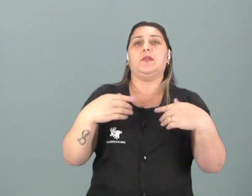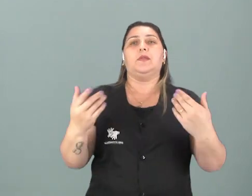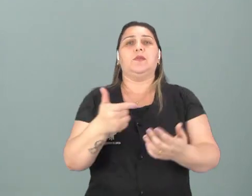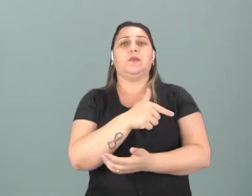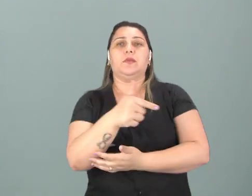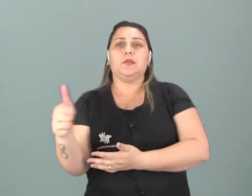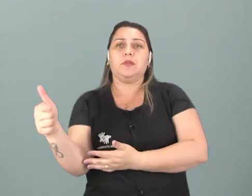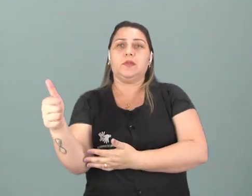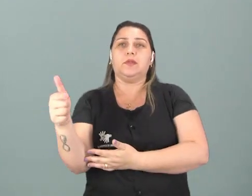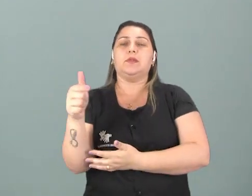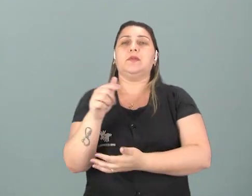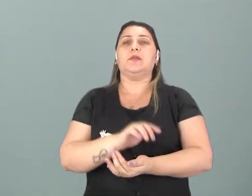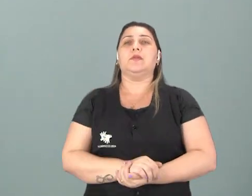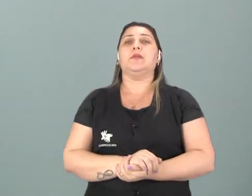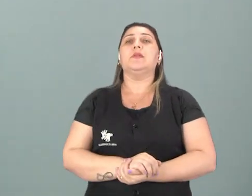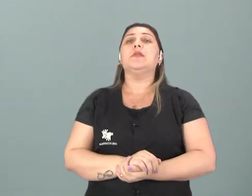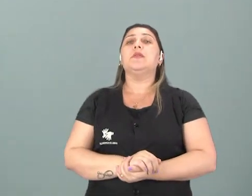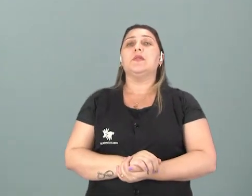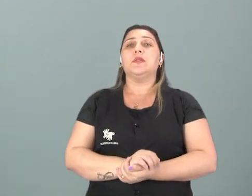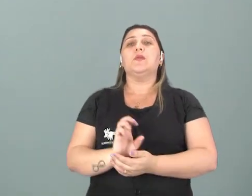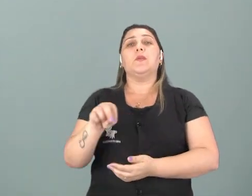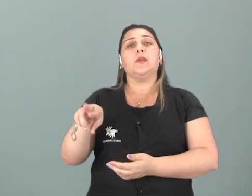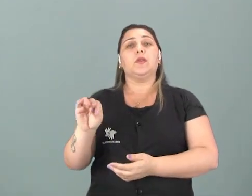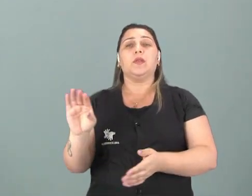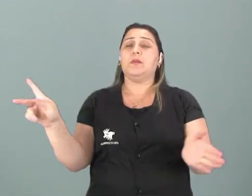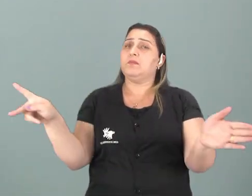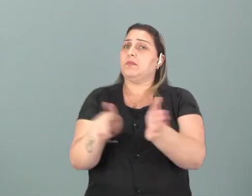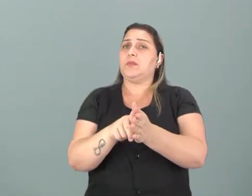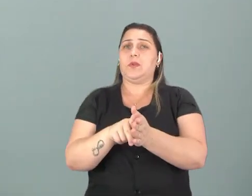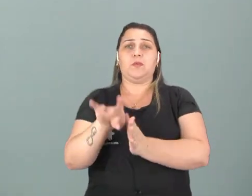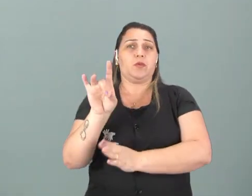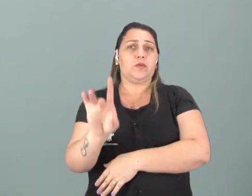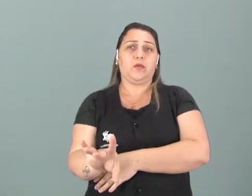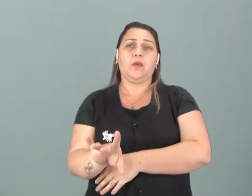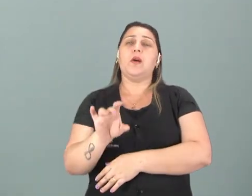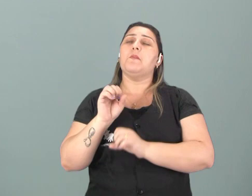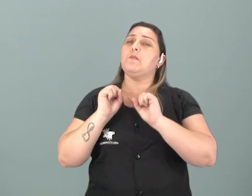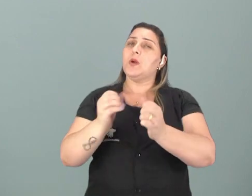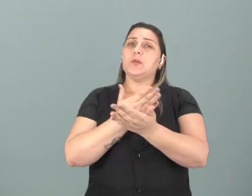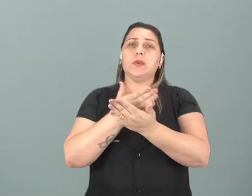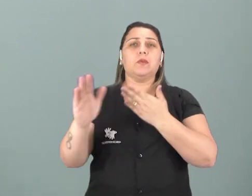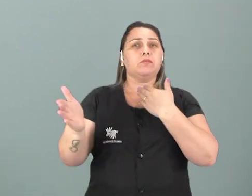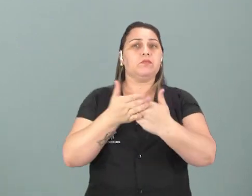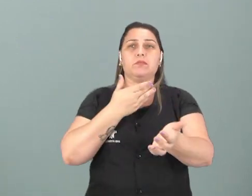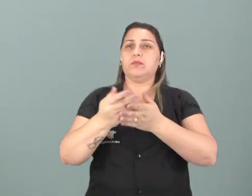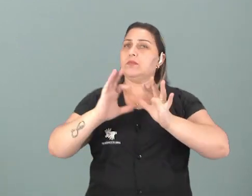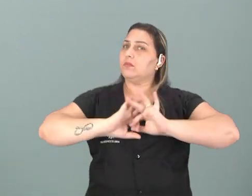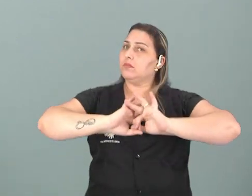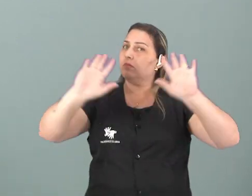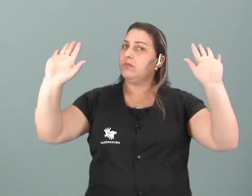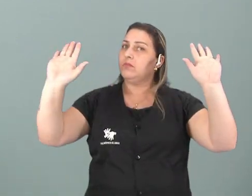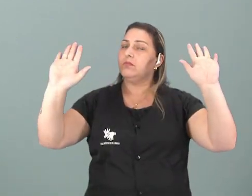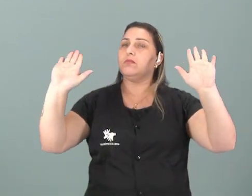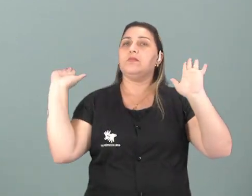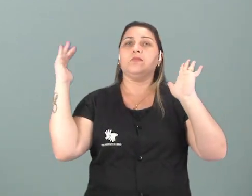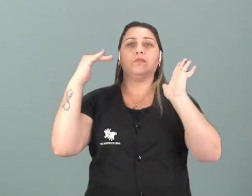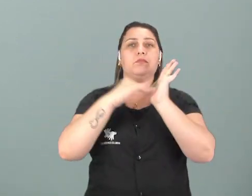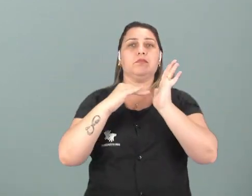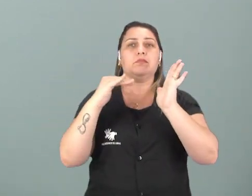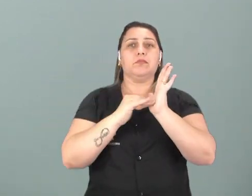tem uma nota específica apenas. Você pode começar em qualquer uma delas e ir até